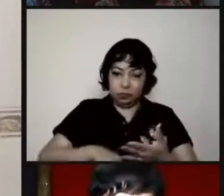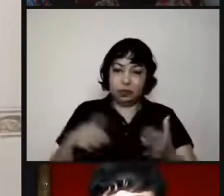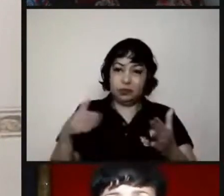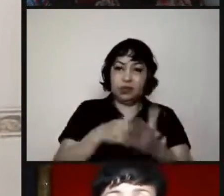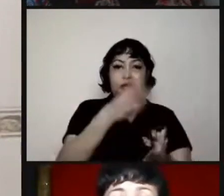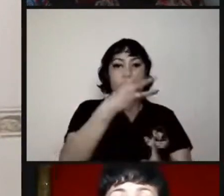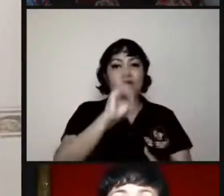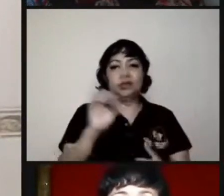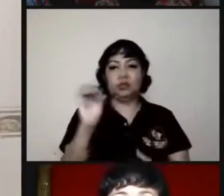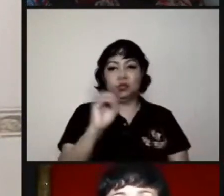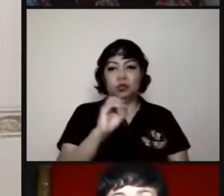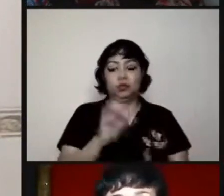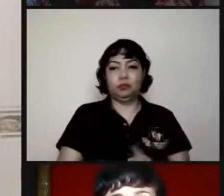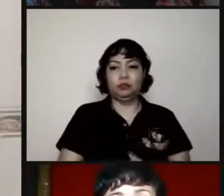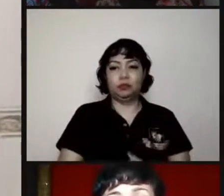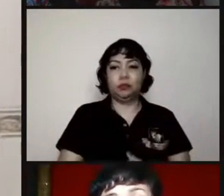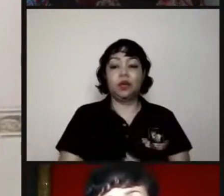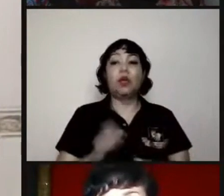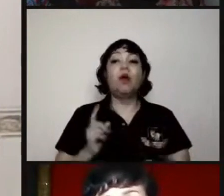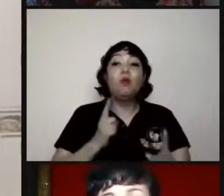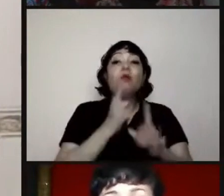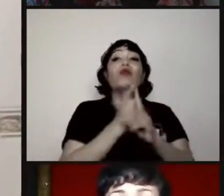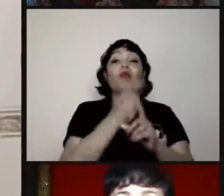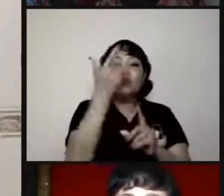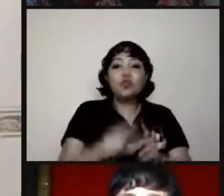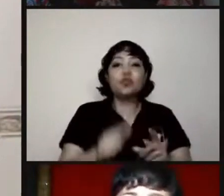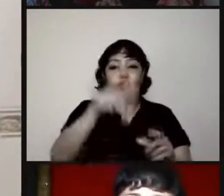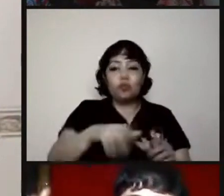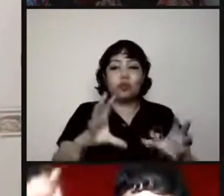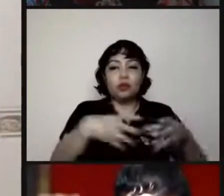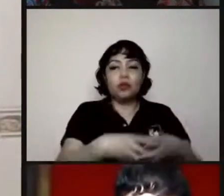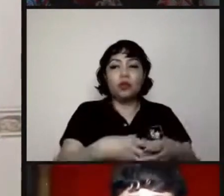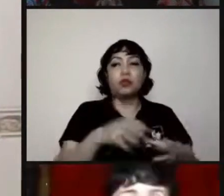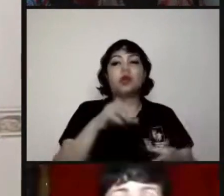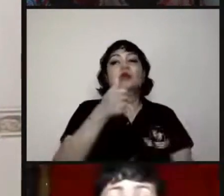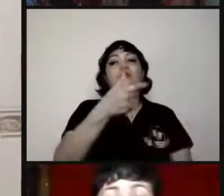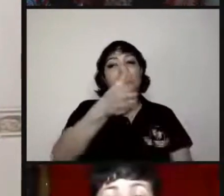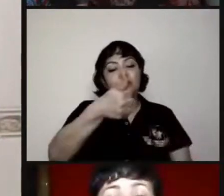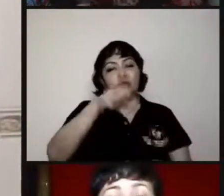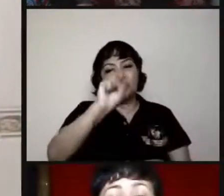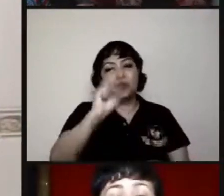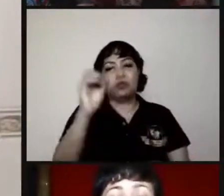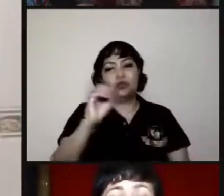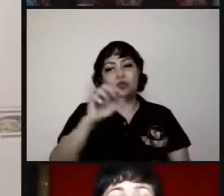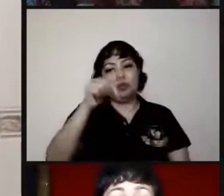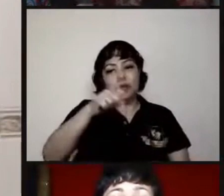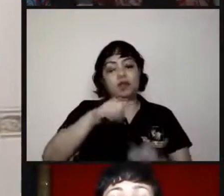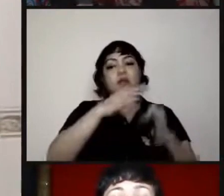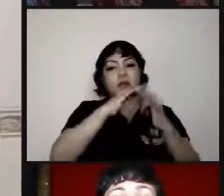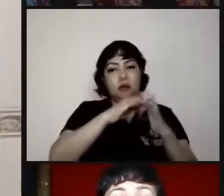de outubro. Então, o nosso próximo encontro no dia 18 de outubro com o Eduardo Tornaghi nesse mesmo